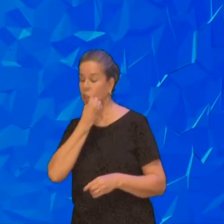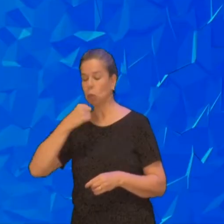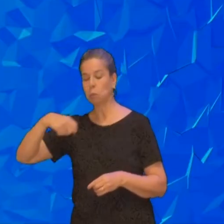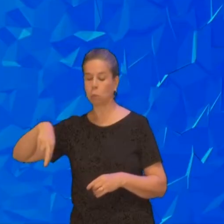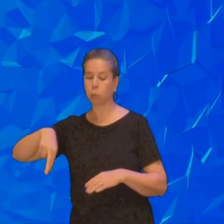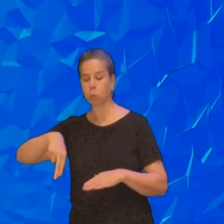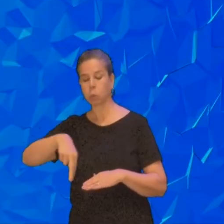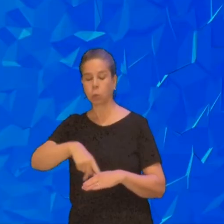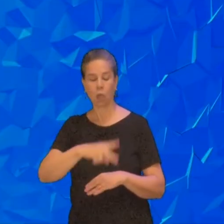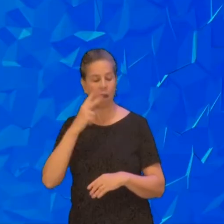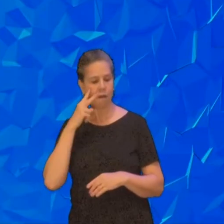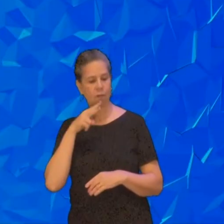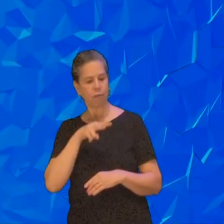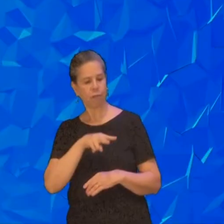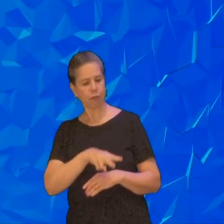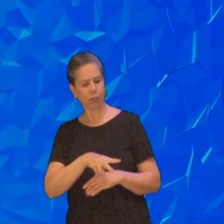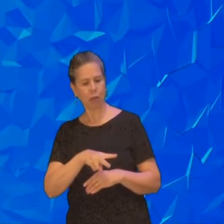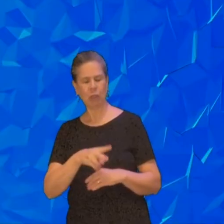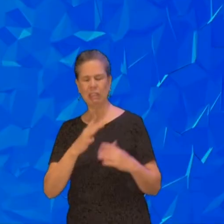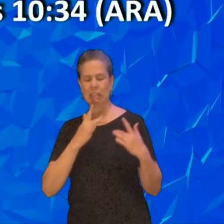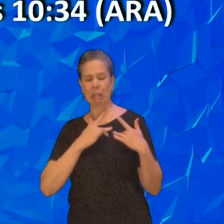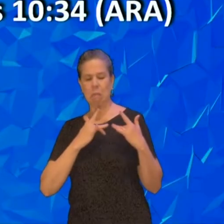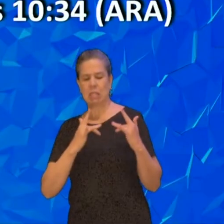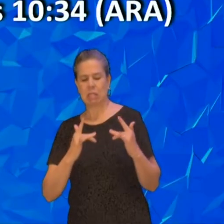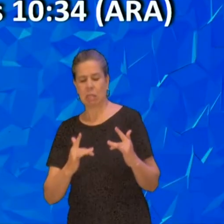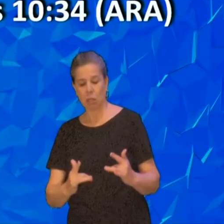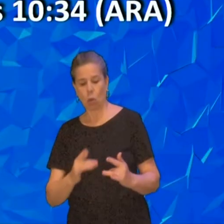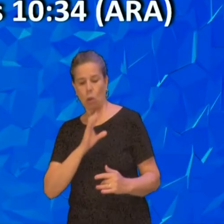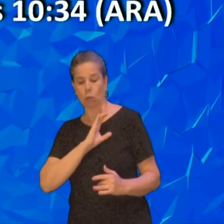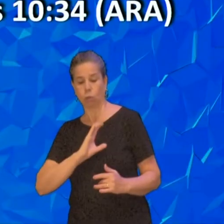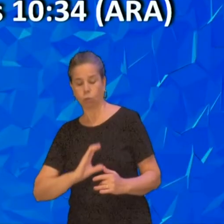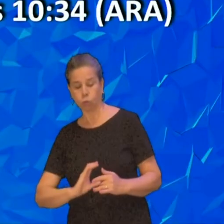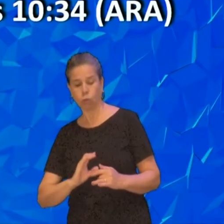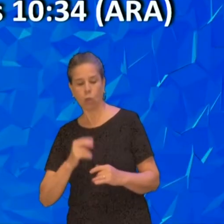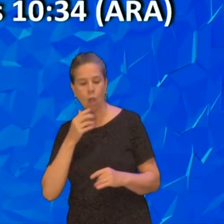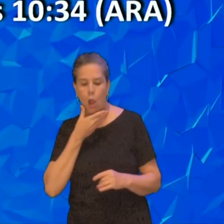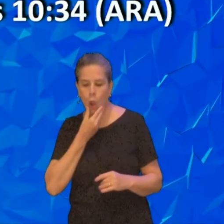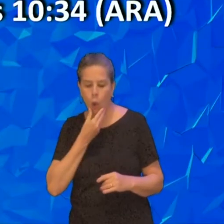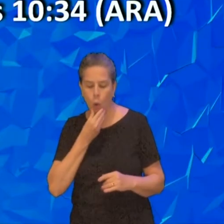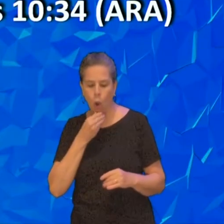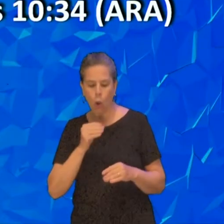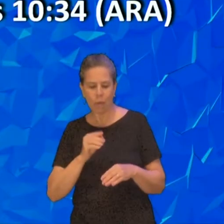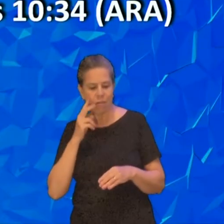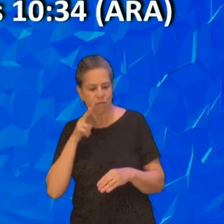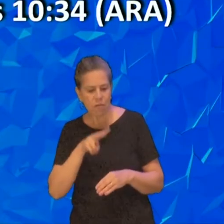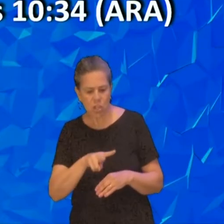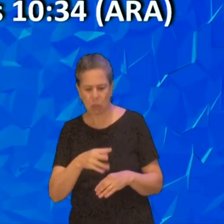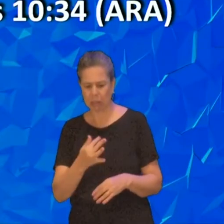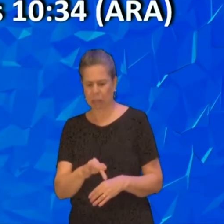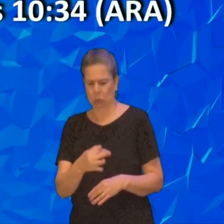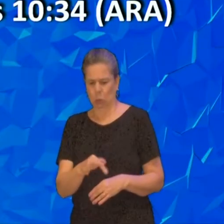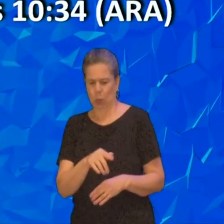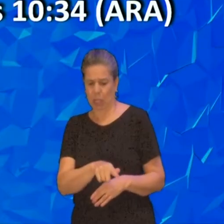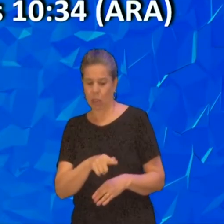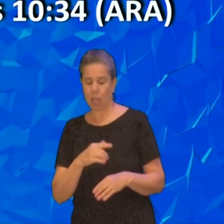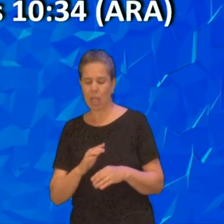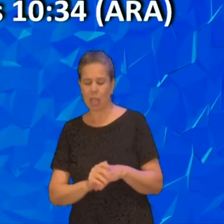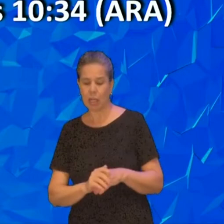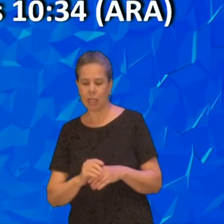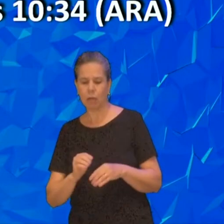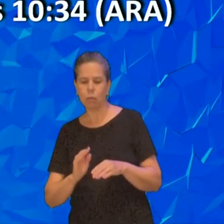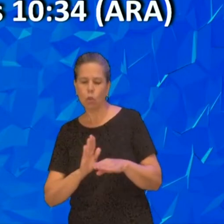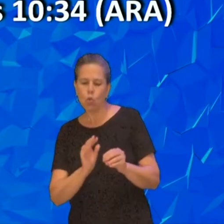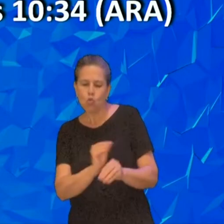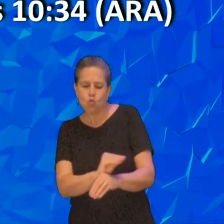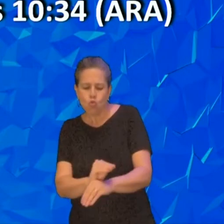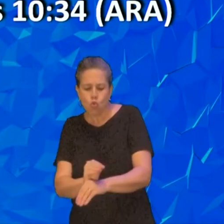perto e, vendo-o, compadeceu-se dele. E chegando-se, pensou-lhe os ferimentos, aplicando-lhes